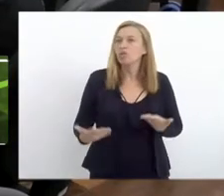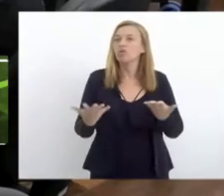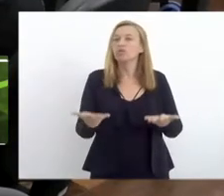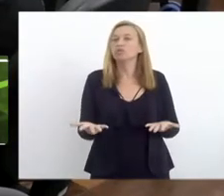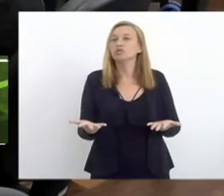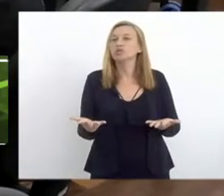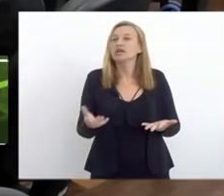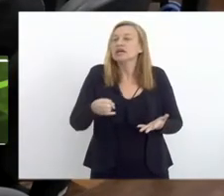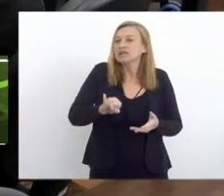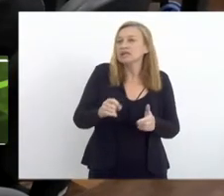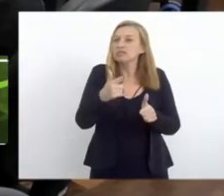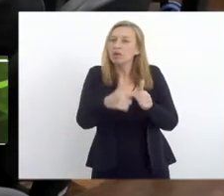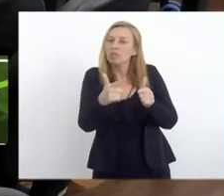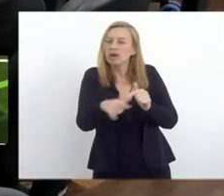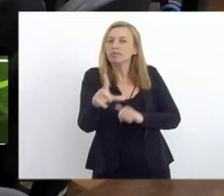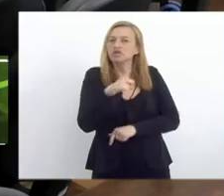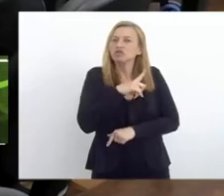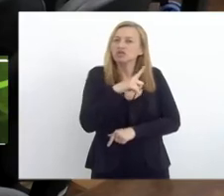caso haja algum problema.